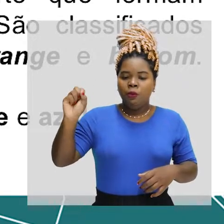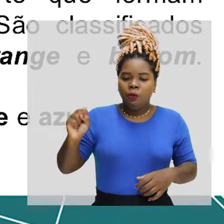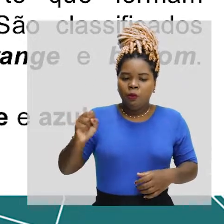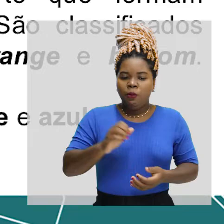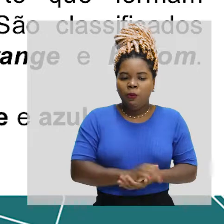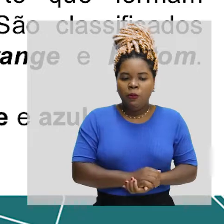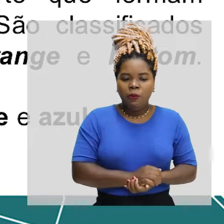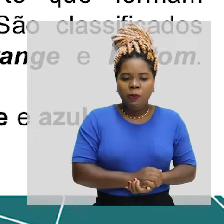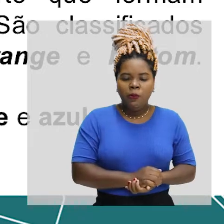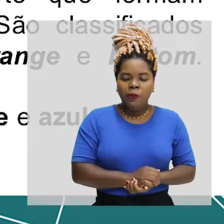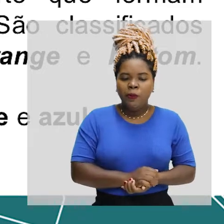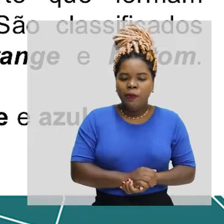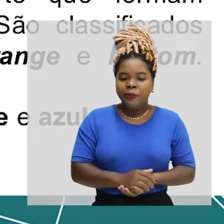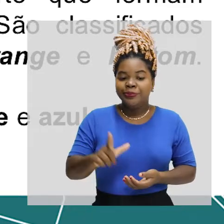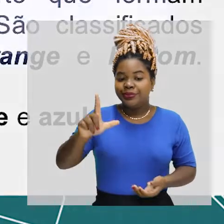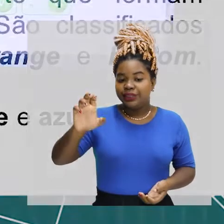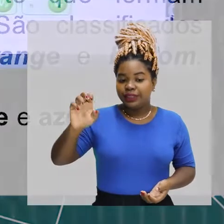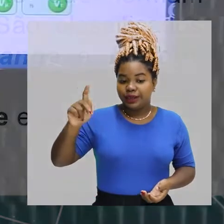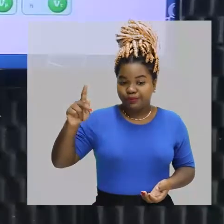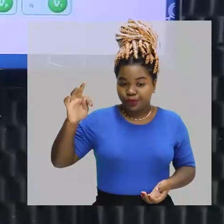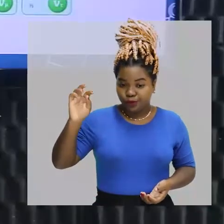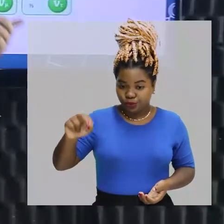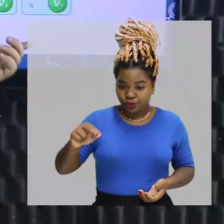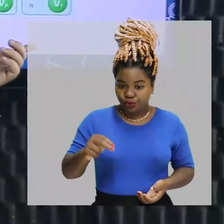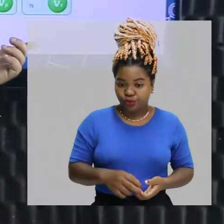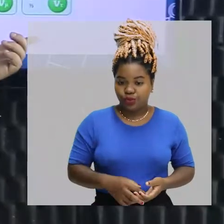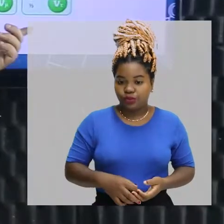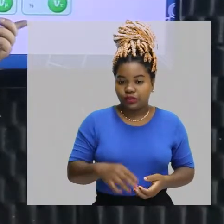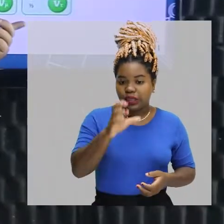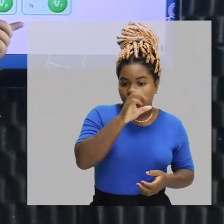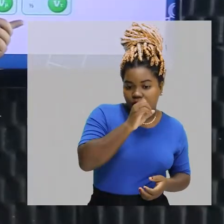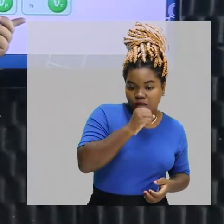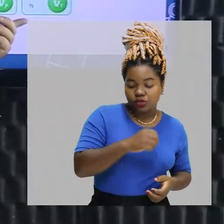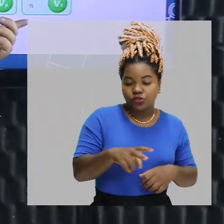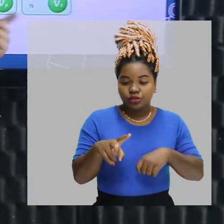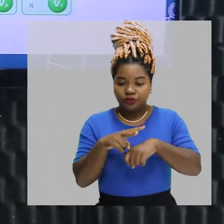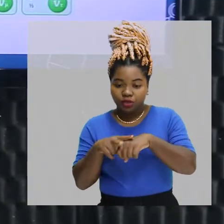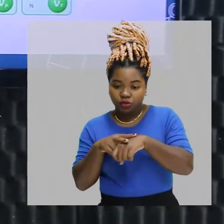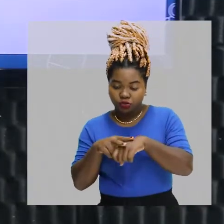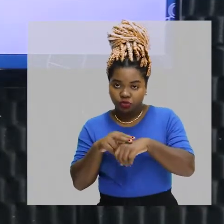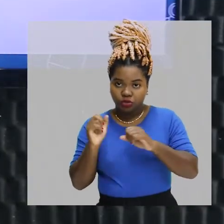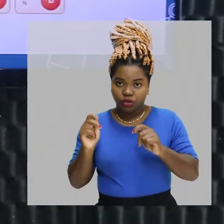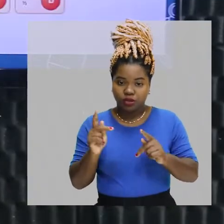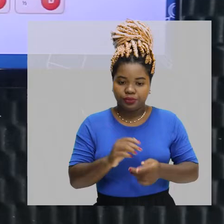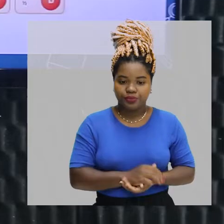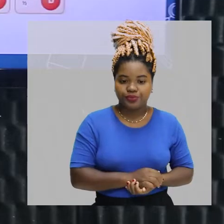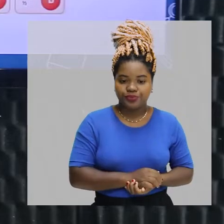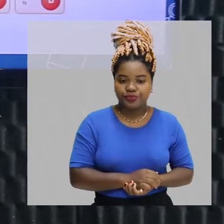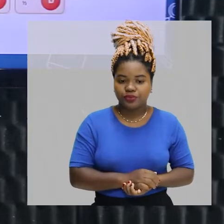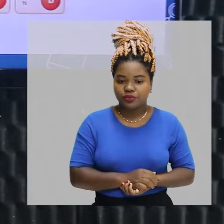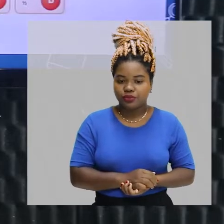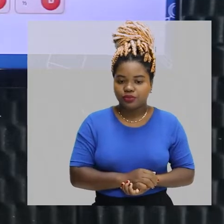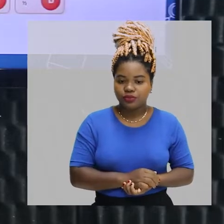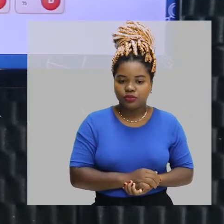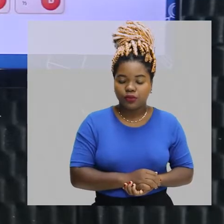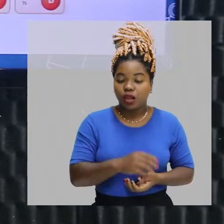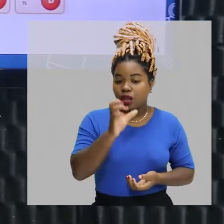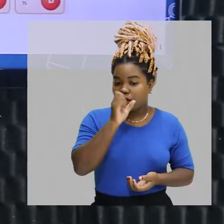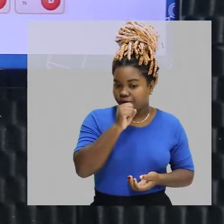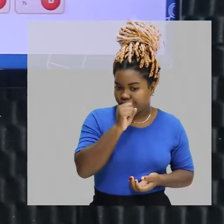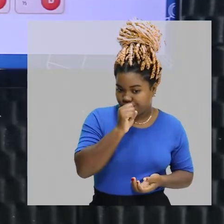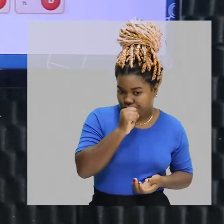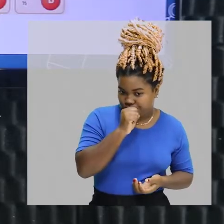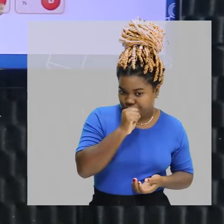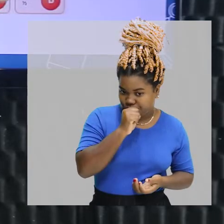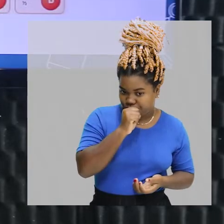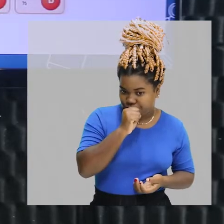temos aqui os quarks, e em leptons, certo? E esses são os leptons, tá ok? Então os quarks